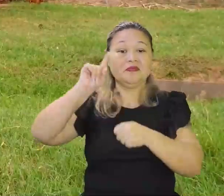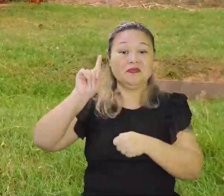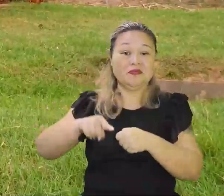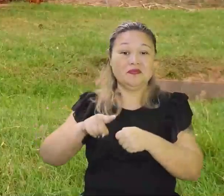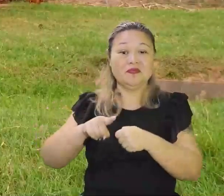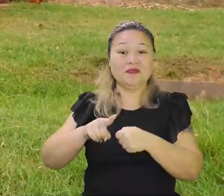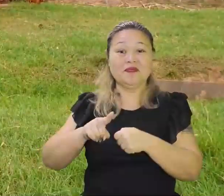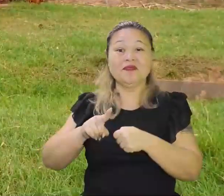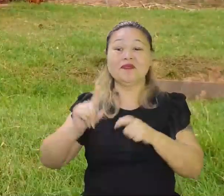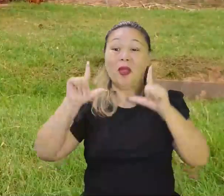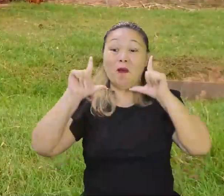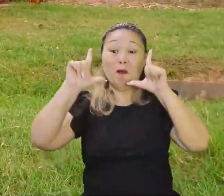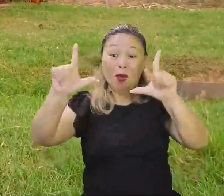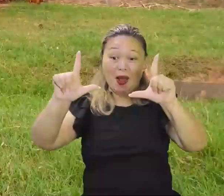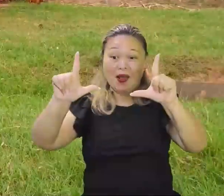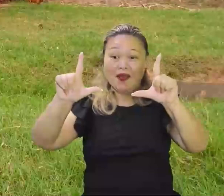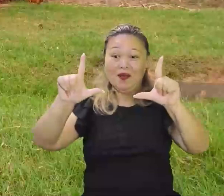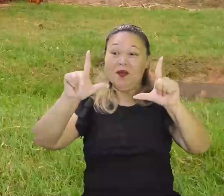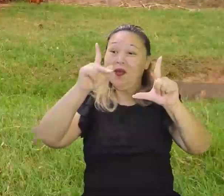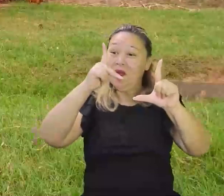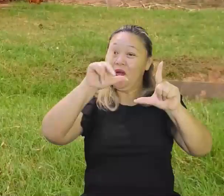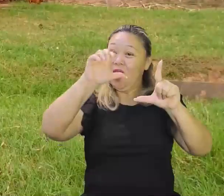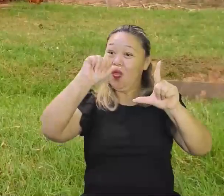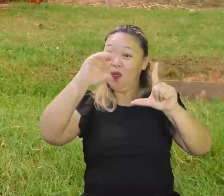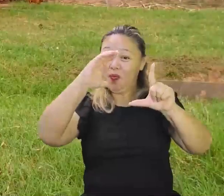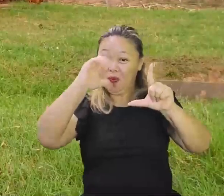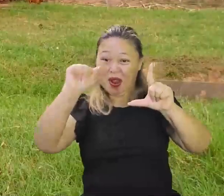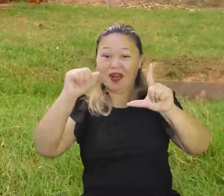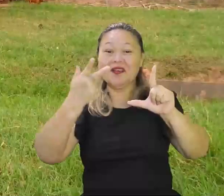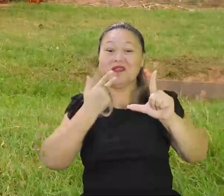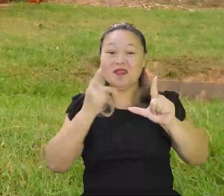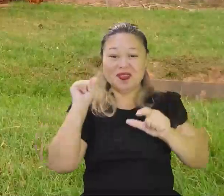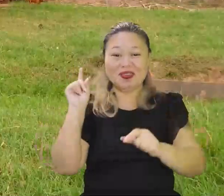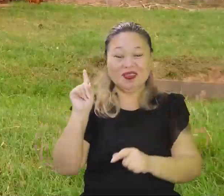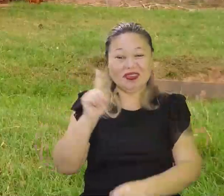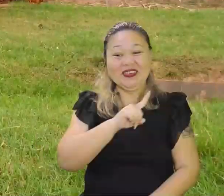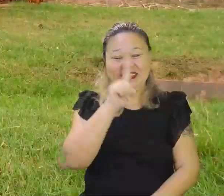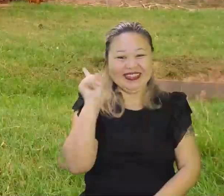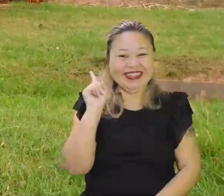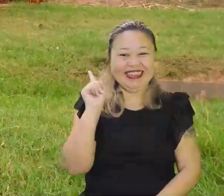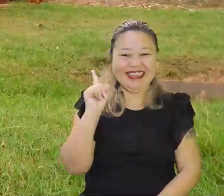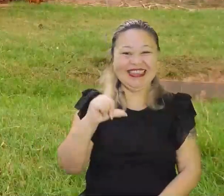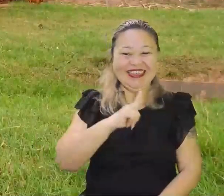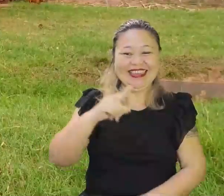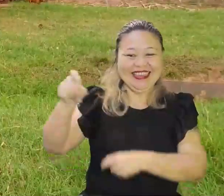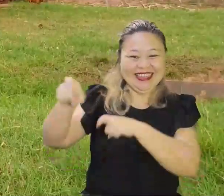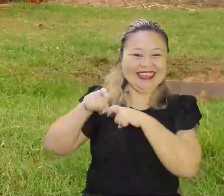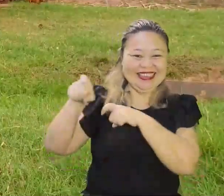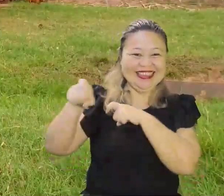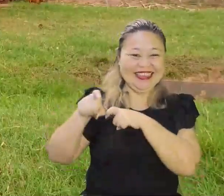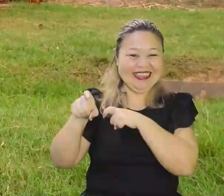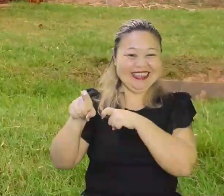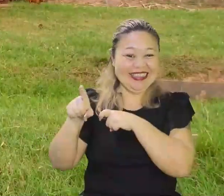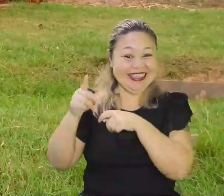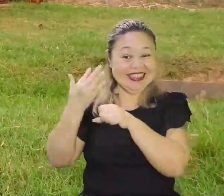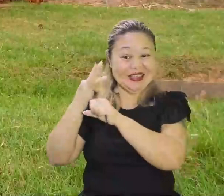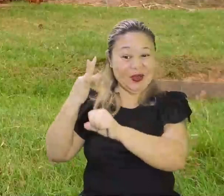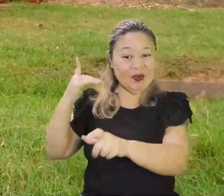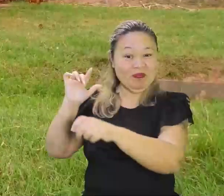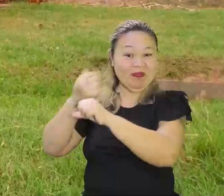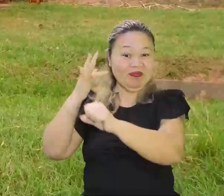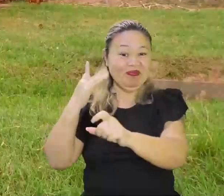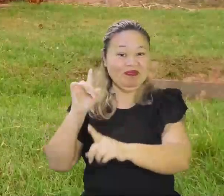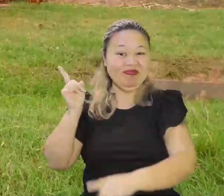a placa. A placa. Porque eu vou falar, porque assim, lá onde nós temos um sítio... O professor Maurício é fazendeiro, gente, ele